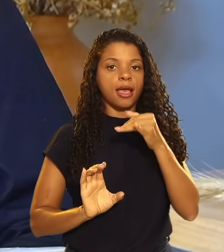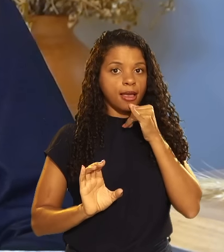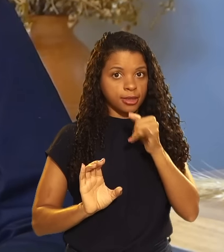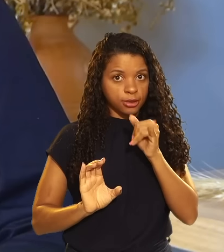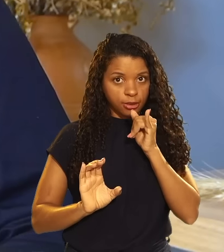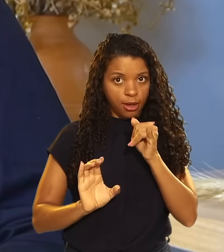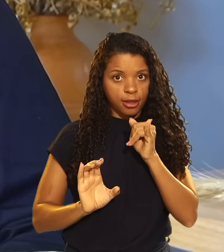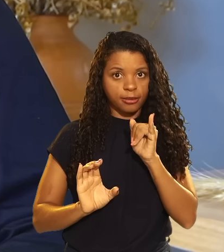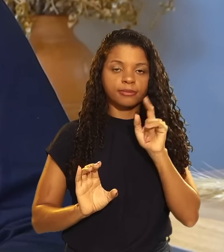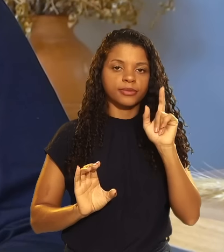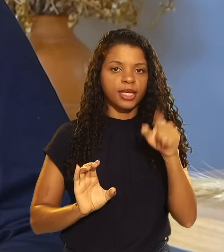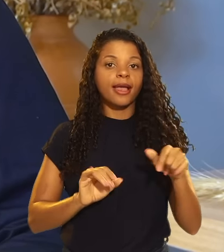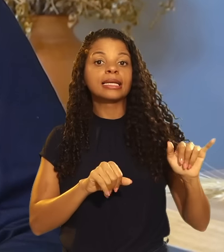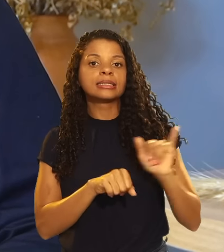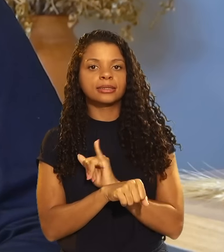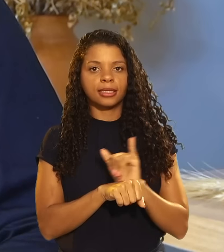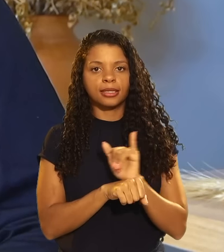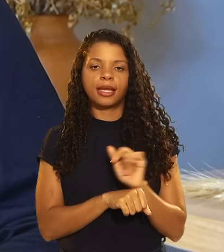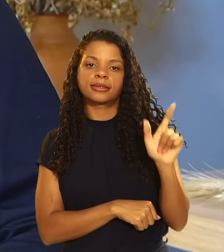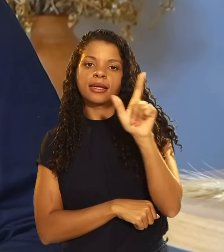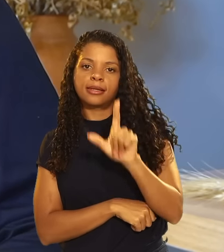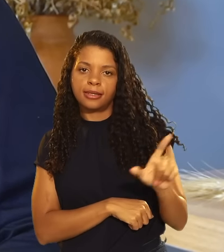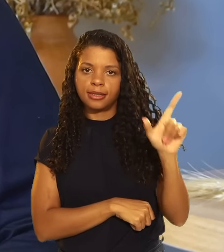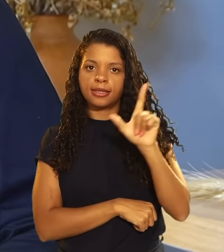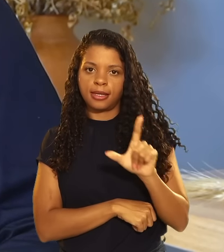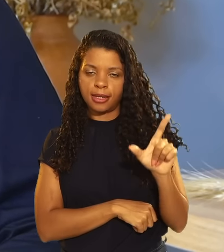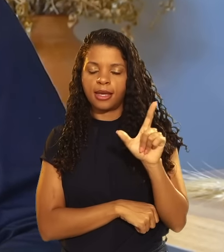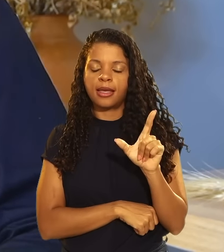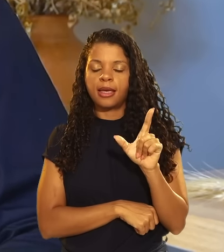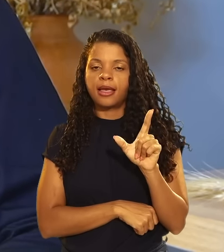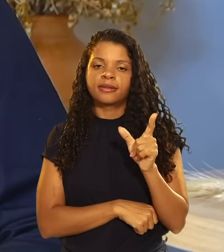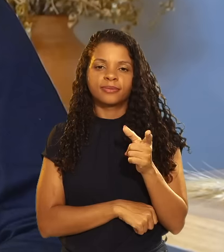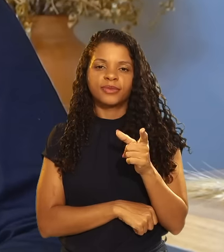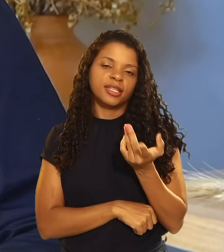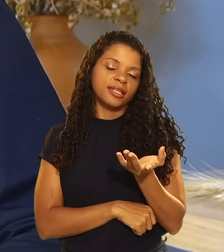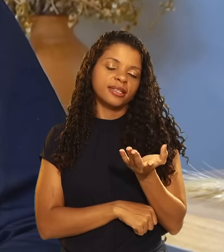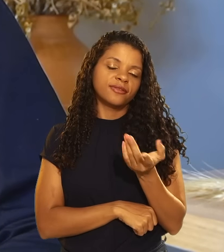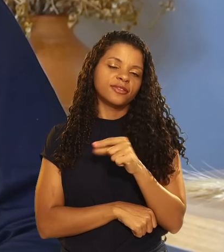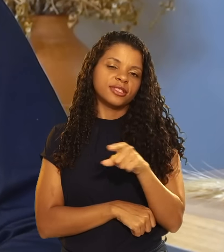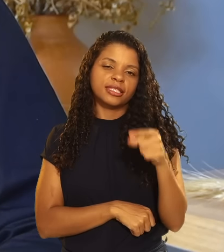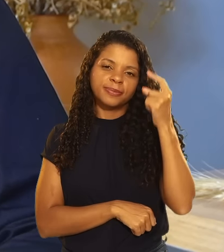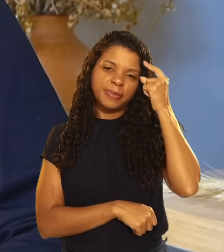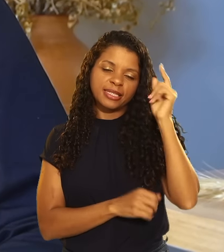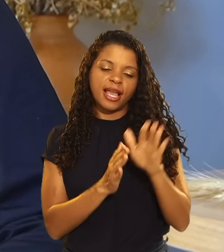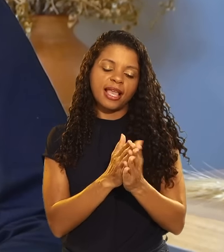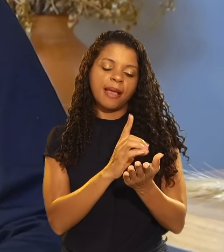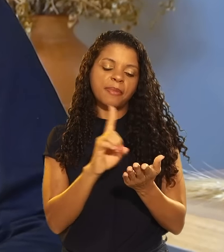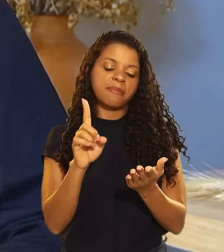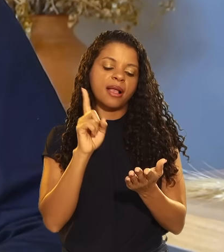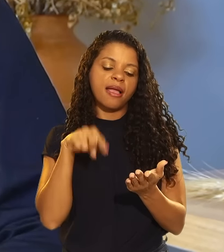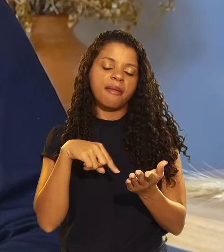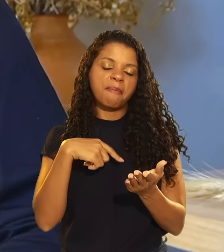recurso literário, e aí para aqueles que normalmente acham que a Bíblia foi escrita por pessoas incultas, pessoas que não tinham